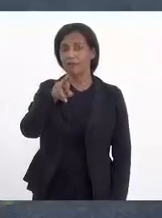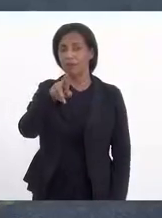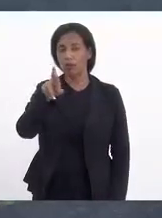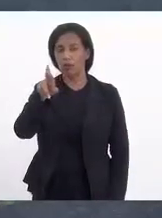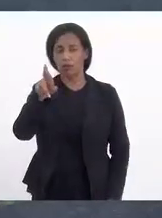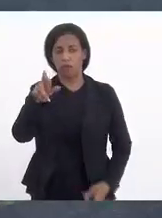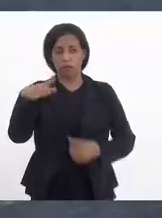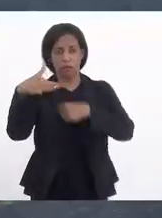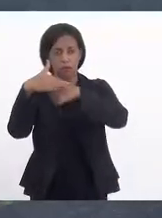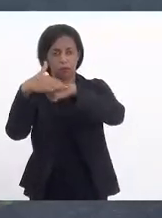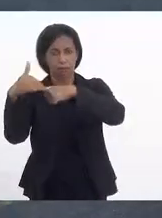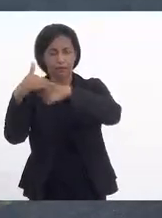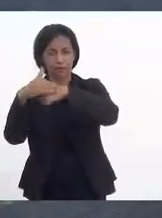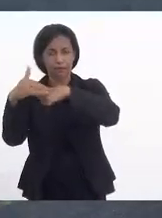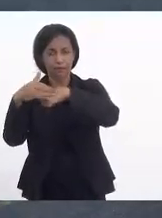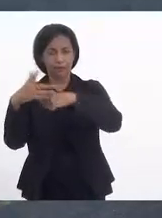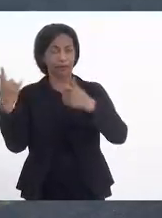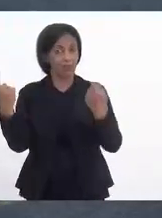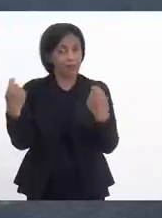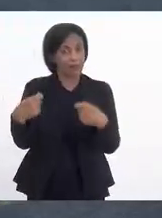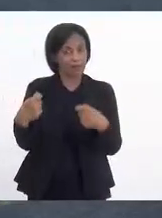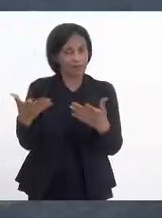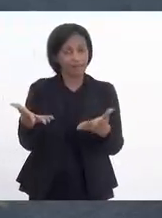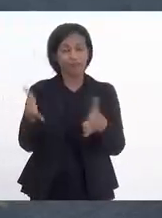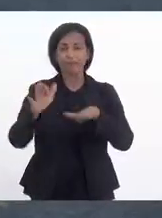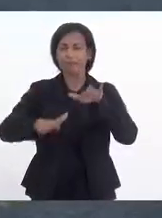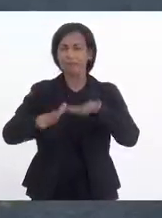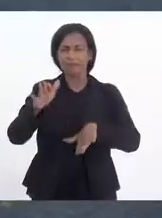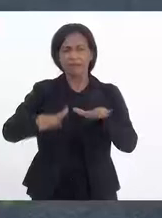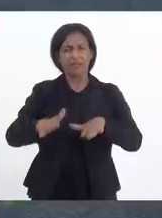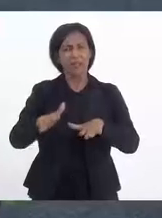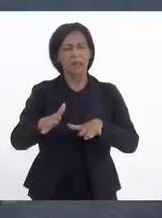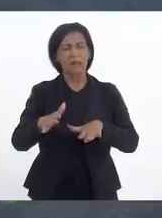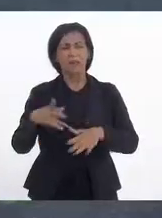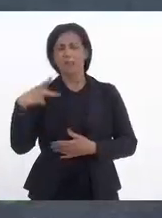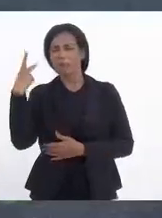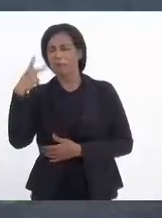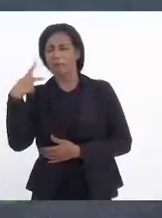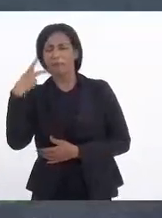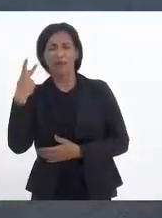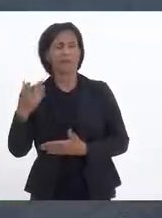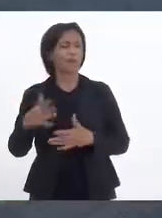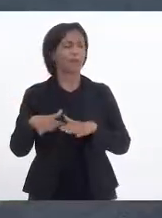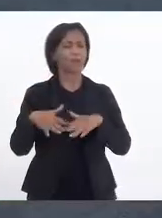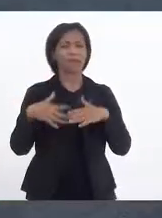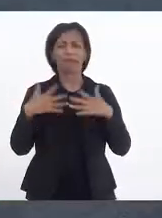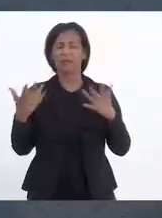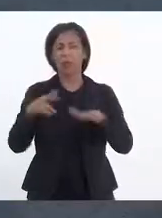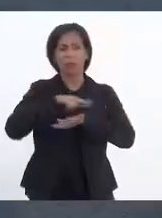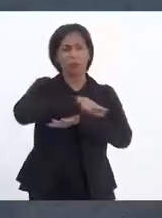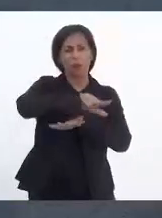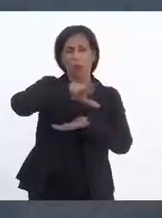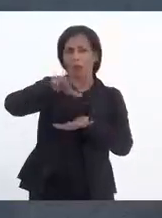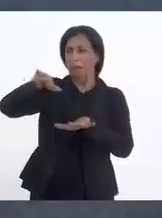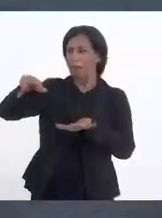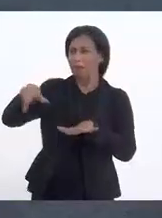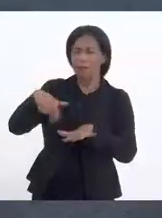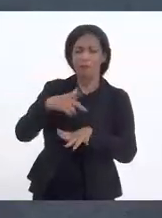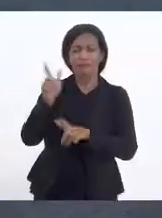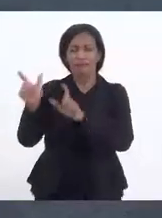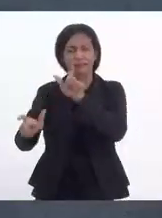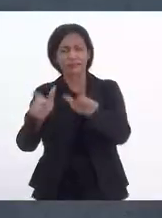carinho então a gente precisa disso mesmo sendo um Parlamento tão heterogêneo tão